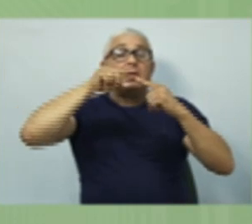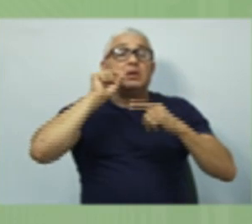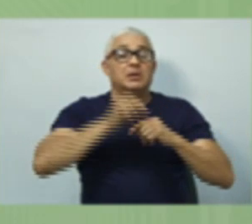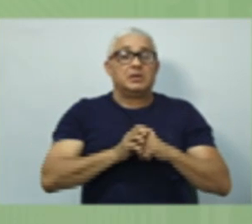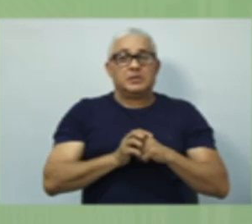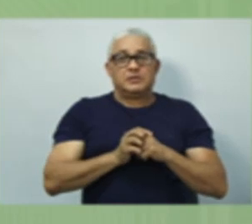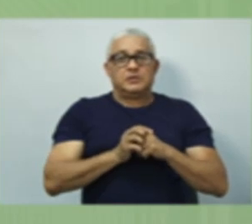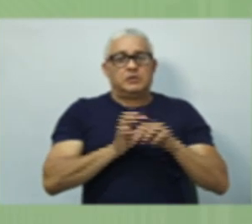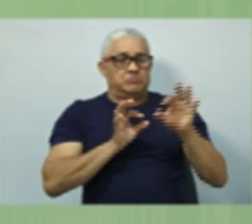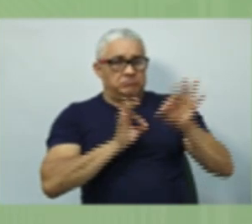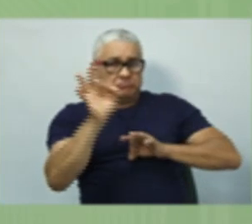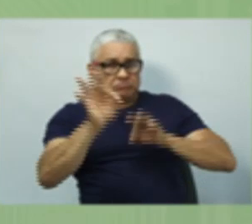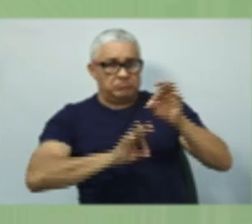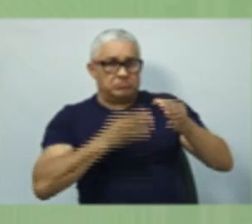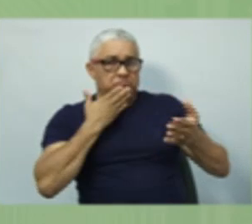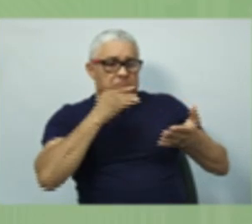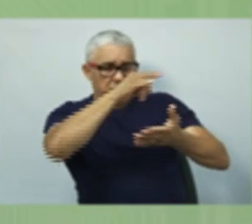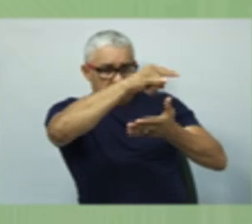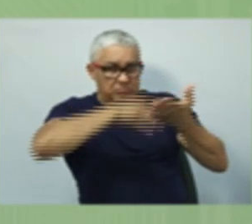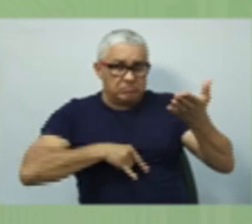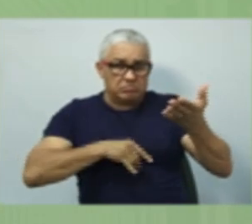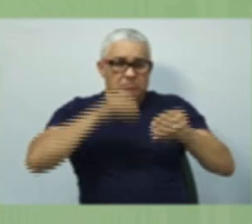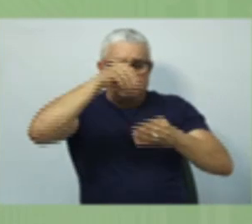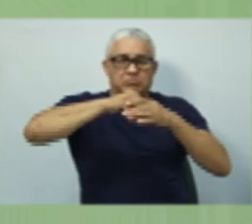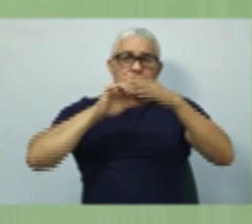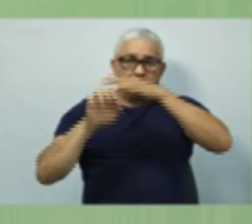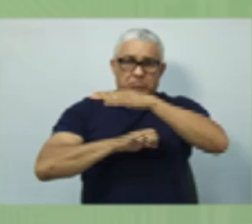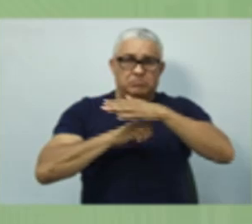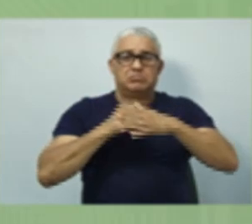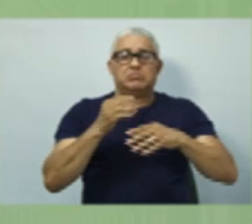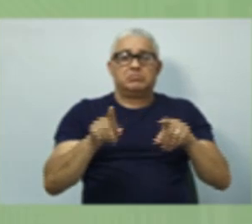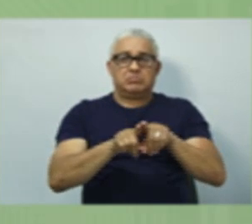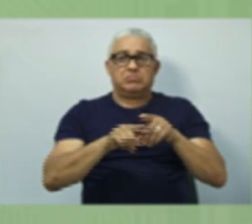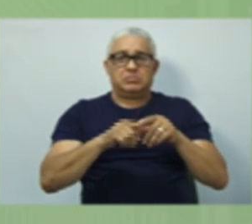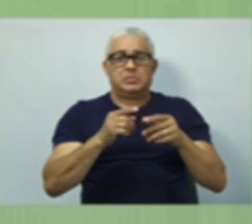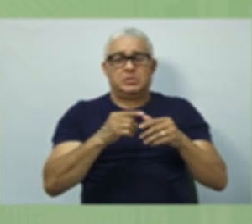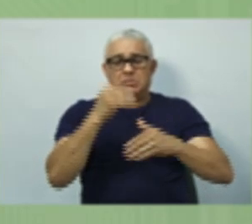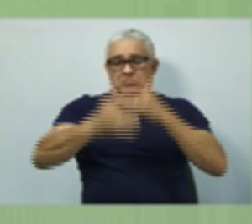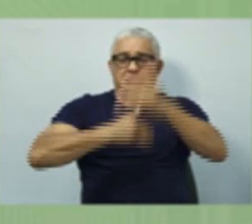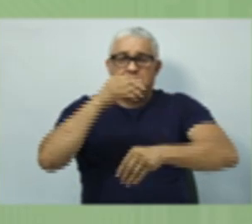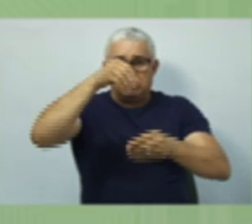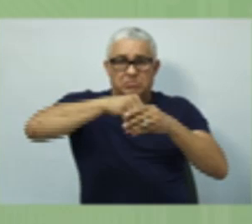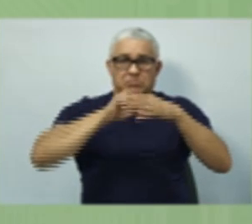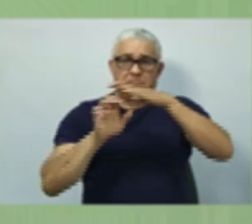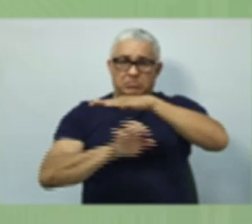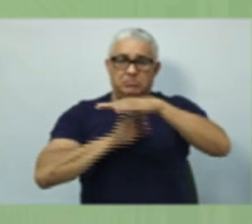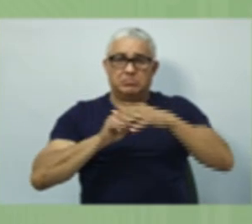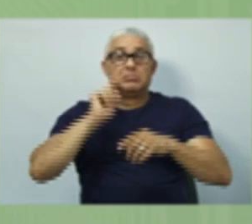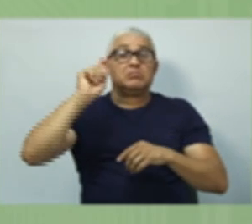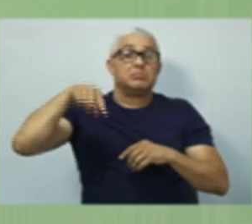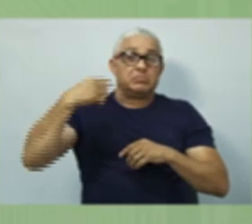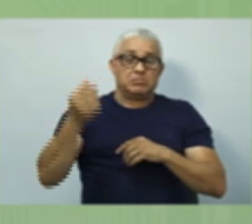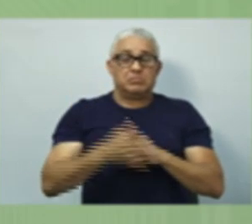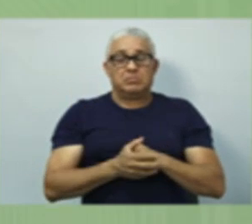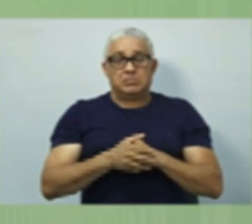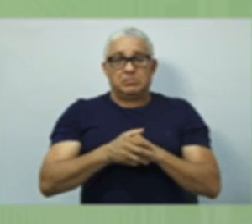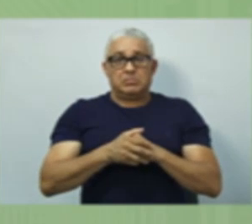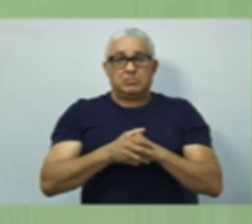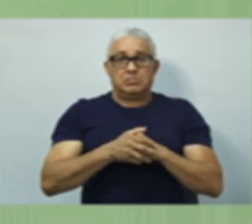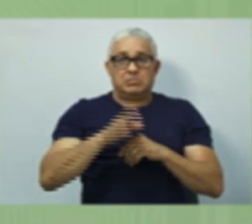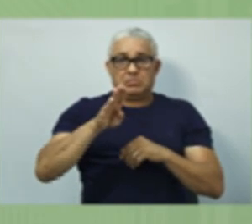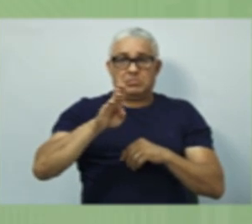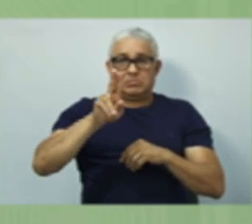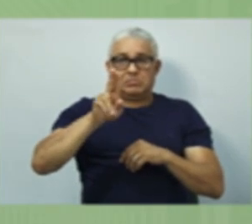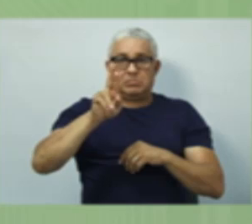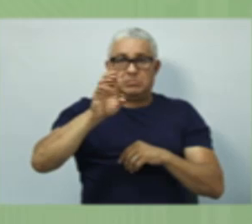as petições dentro das organizações, organizar os processos dentro das organizações. Depois da escola burocrática, nós temos